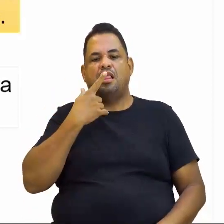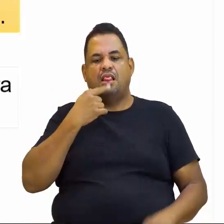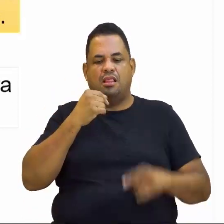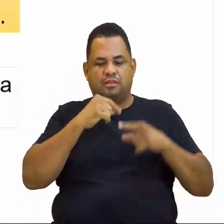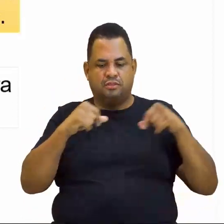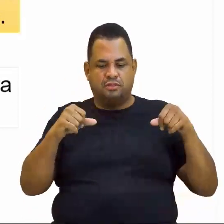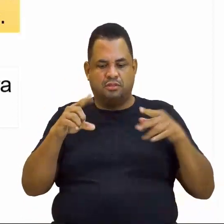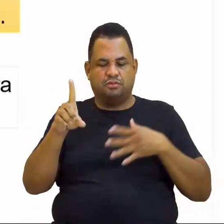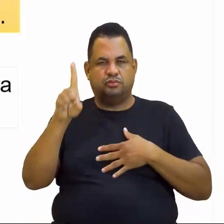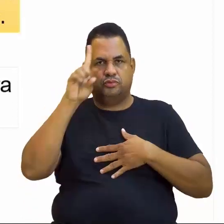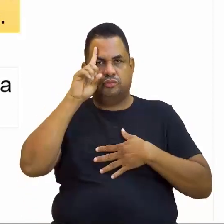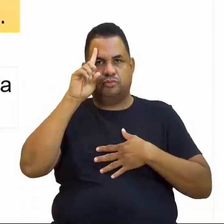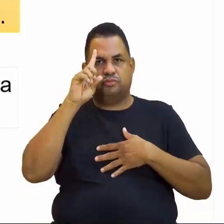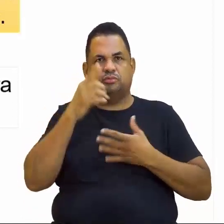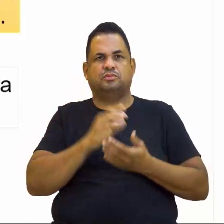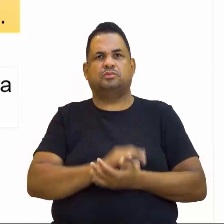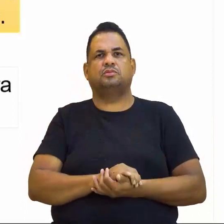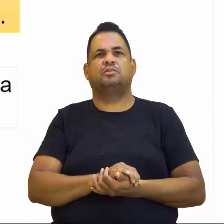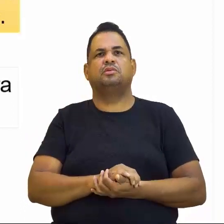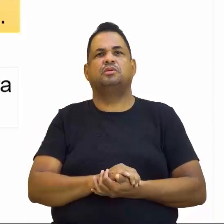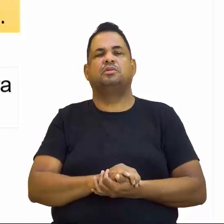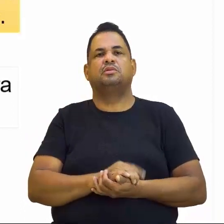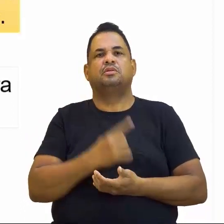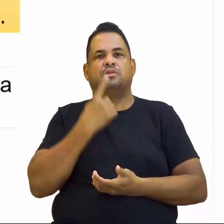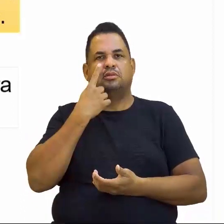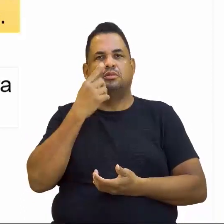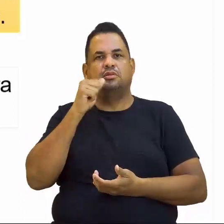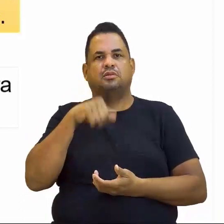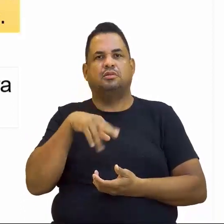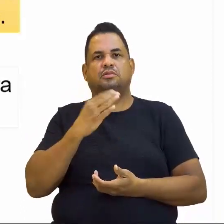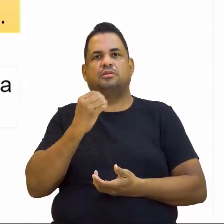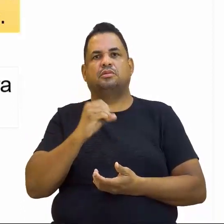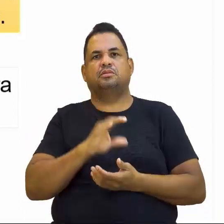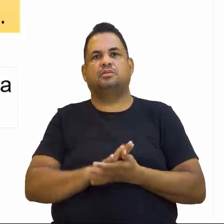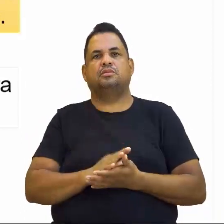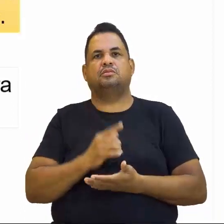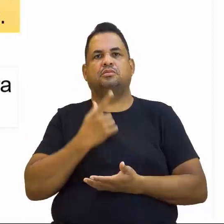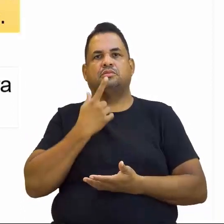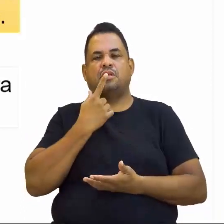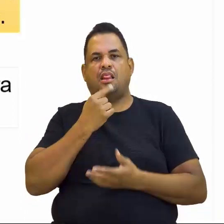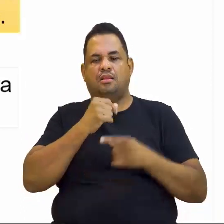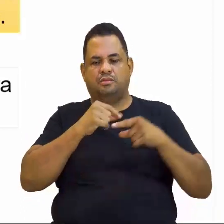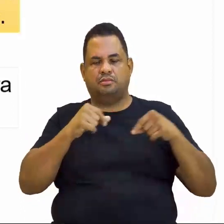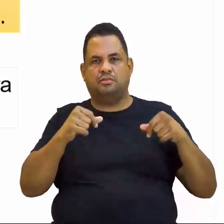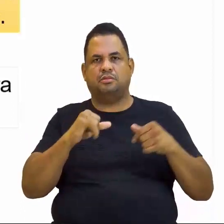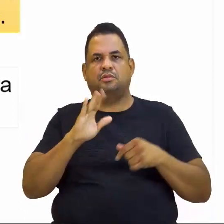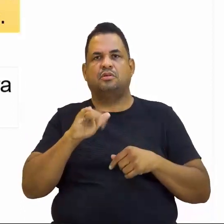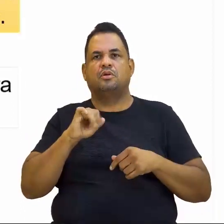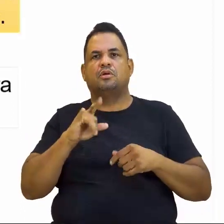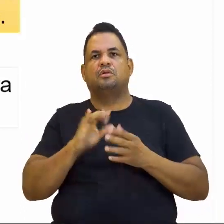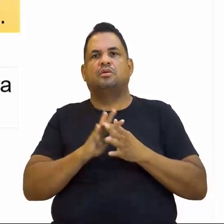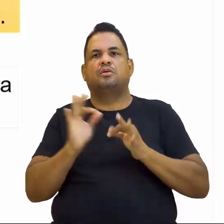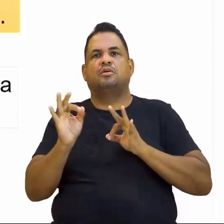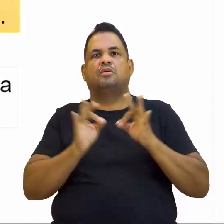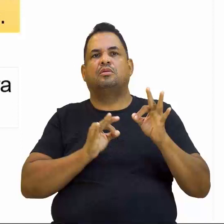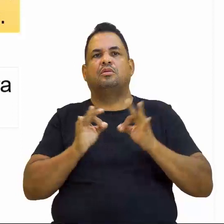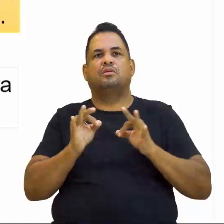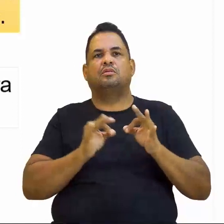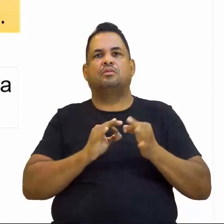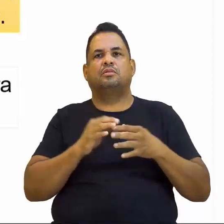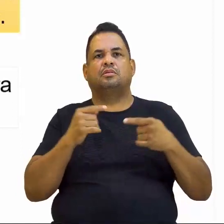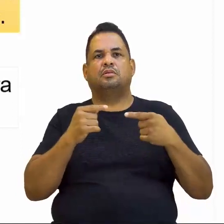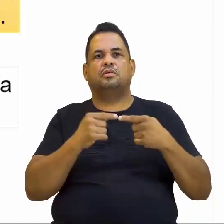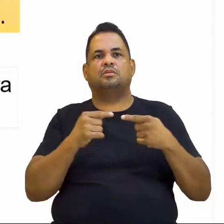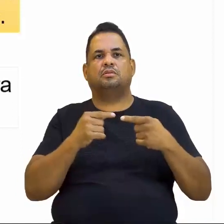dia. O cloreto de sódio, de fórmula NaCl, ele é um sal inorgânico formado